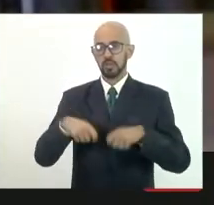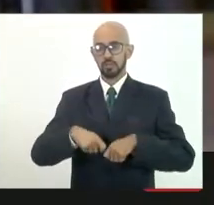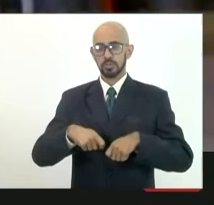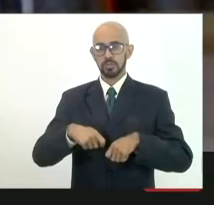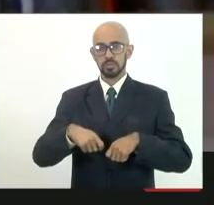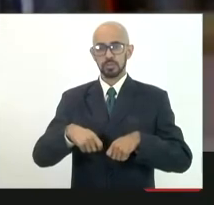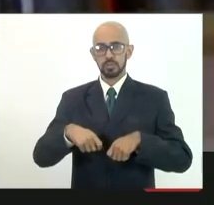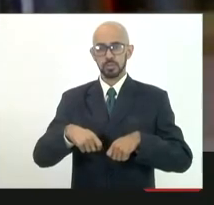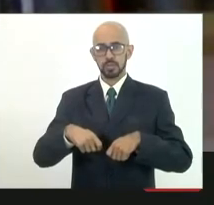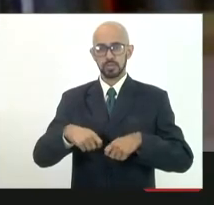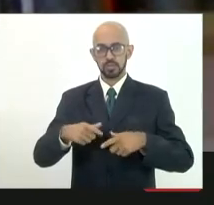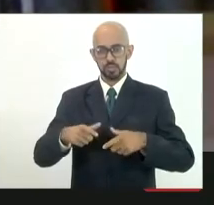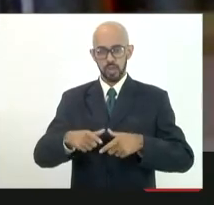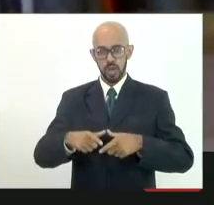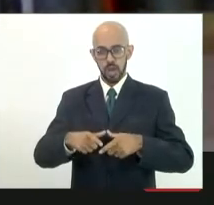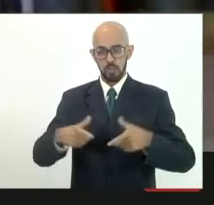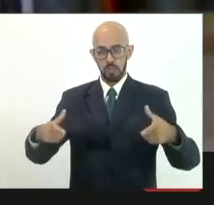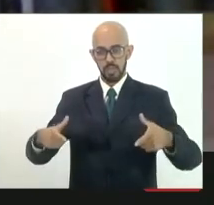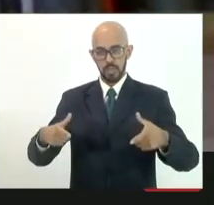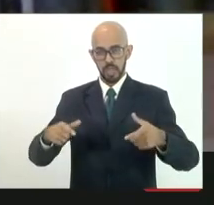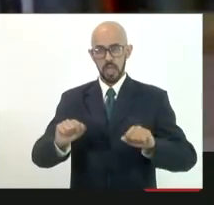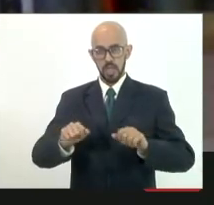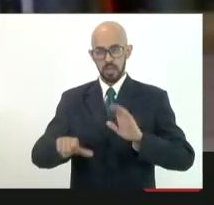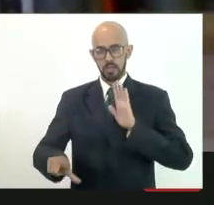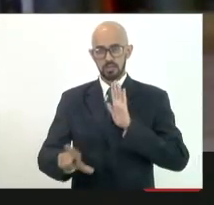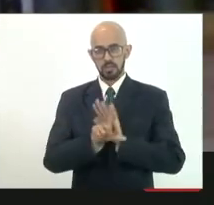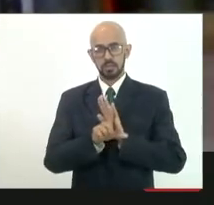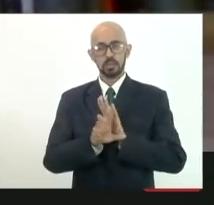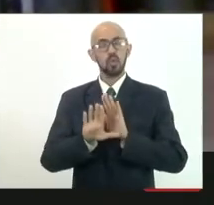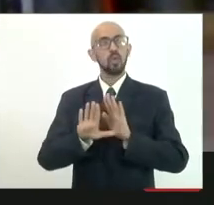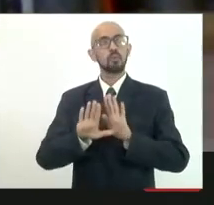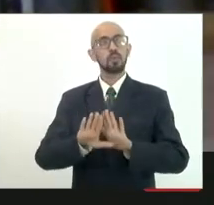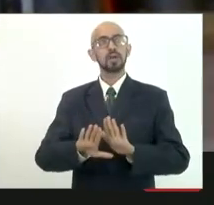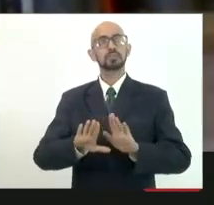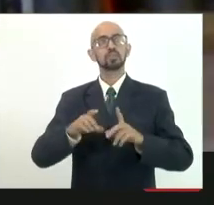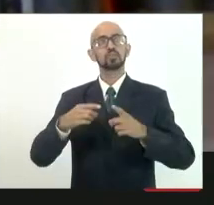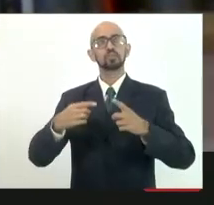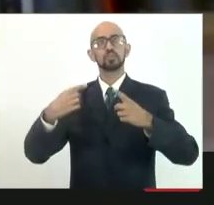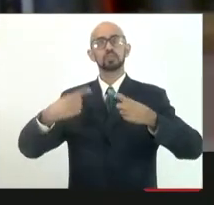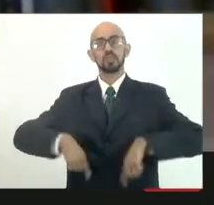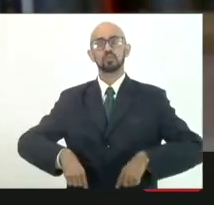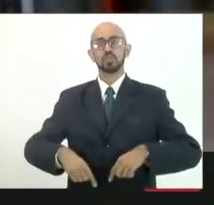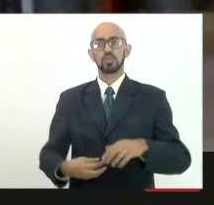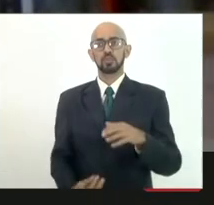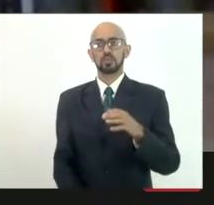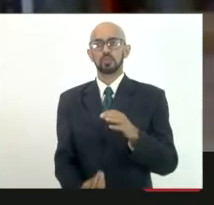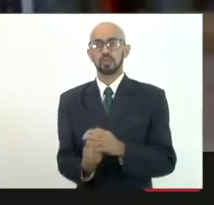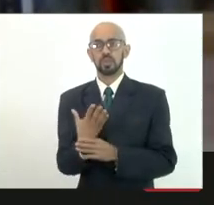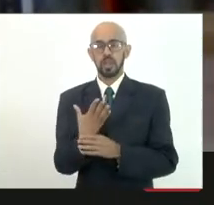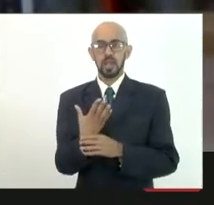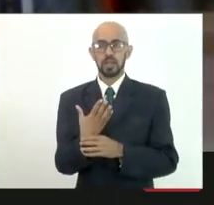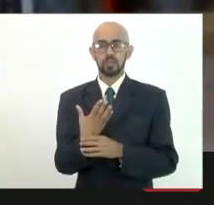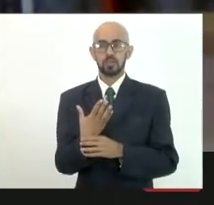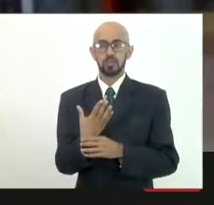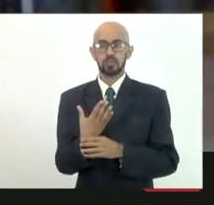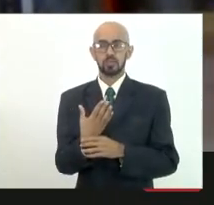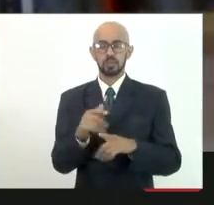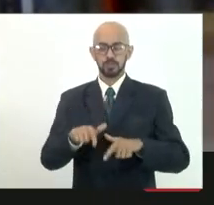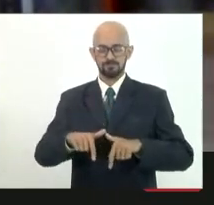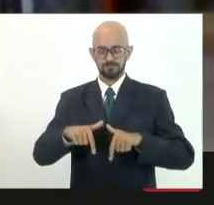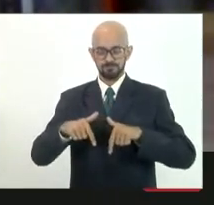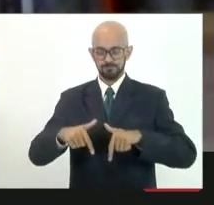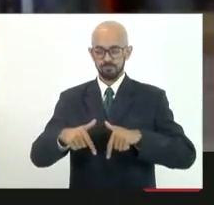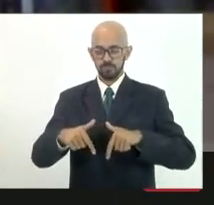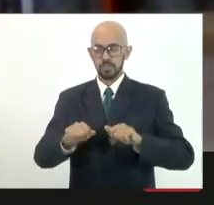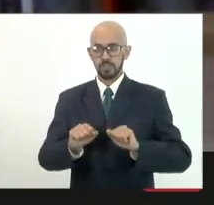da legislação. Uma coisa que eu acho que é um desafio a ser feito, a ser enfrentado, talvez pelo